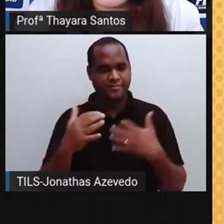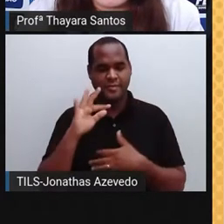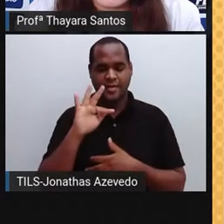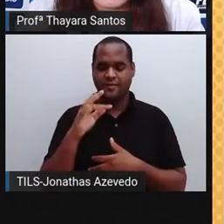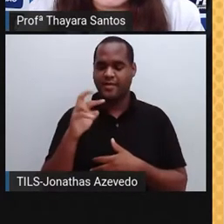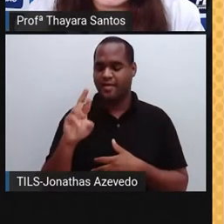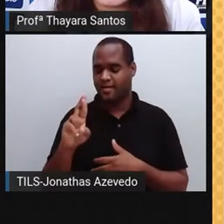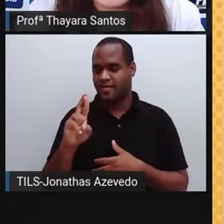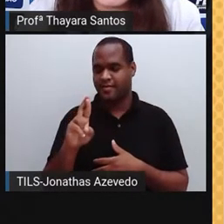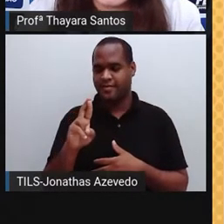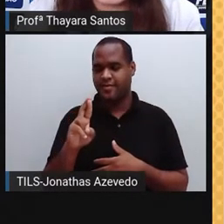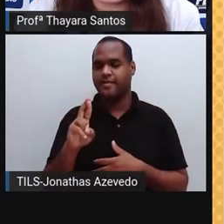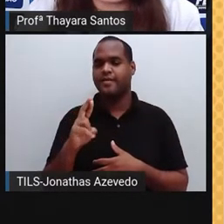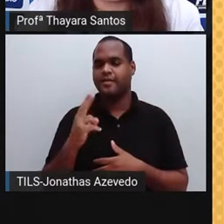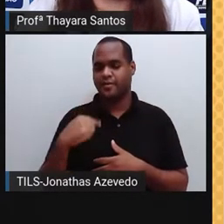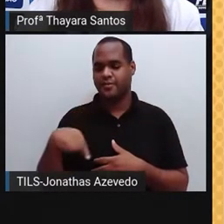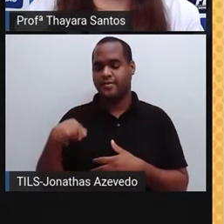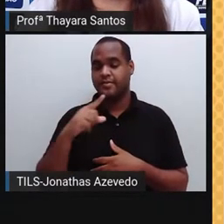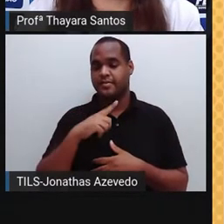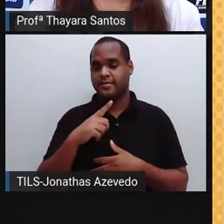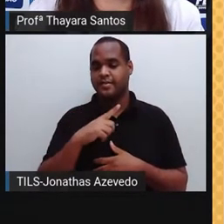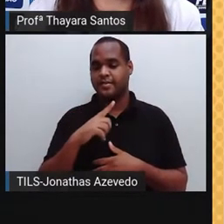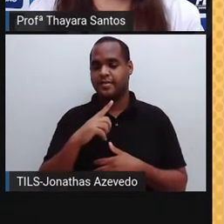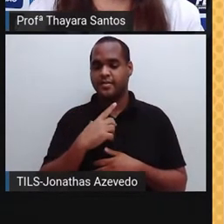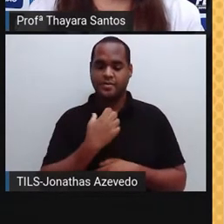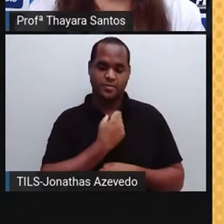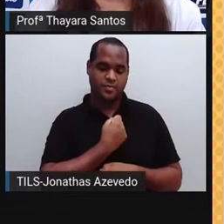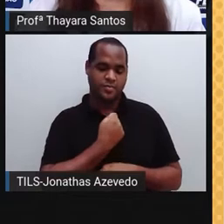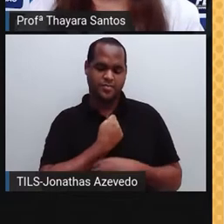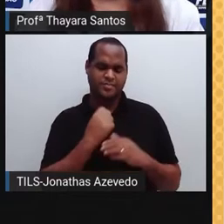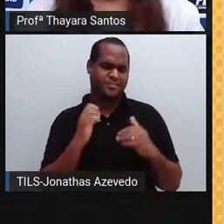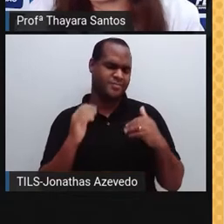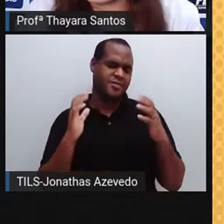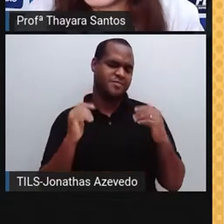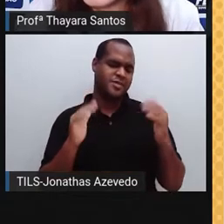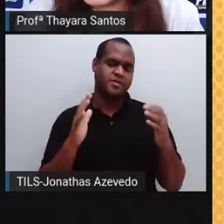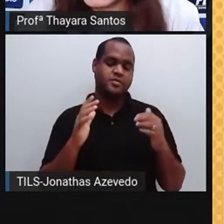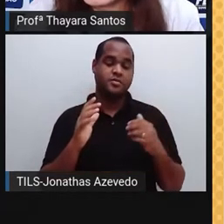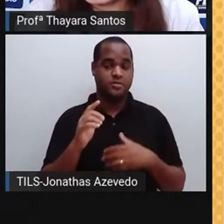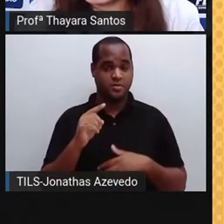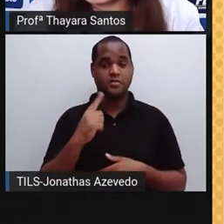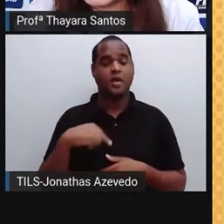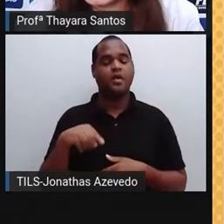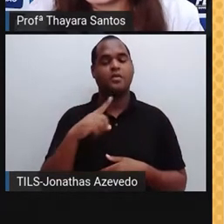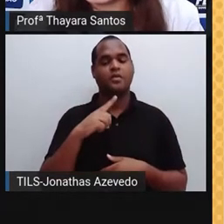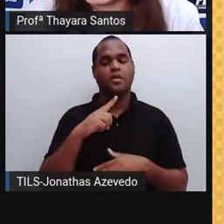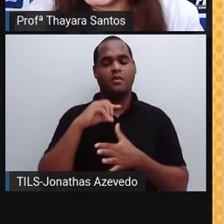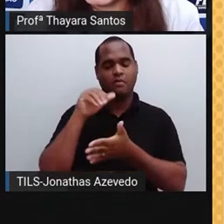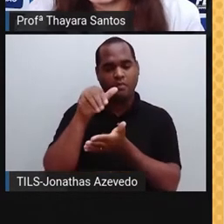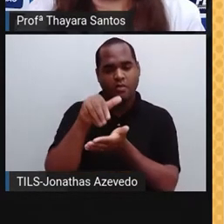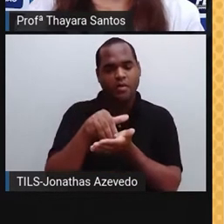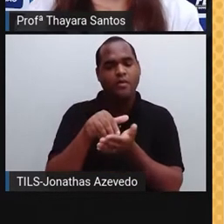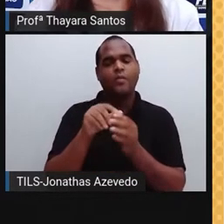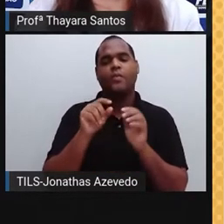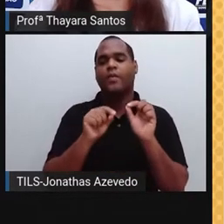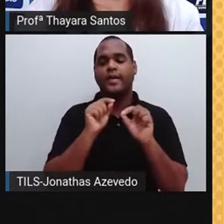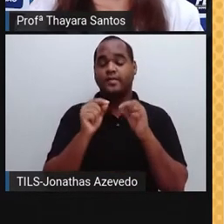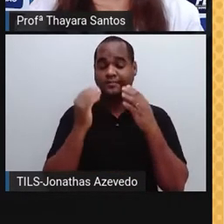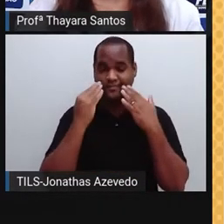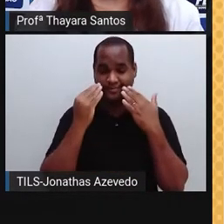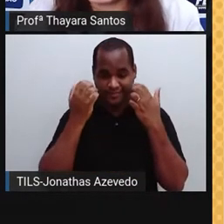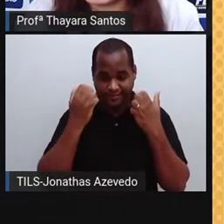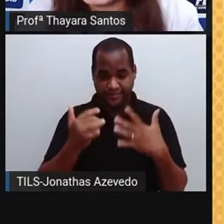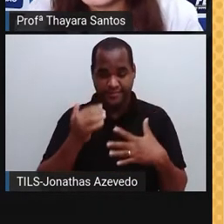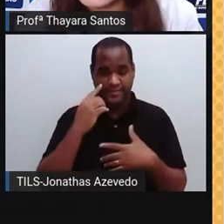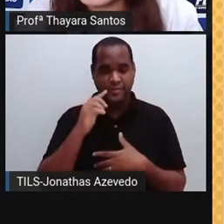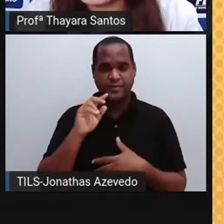Fr, a gente vai ver que o número atômico dele é muito maior. E se a gente vai para esse último elemento aqui, que está representado por